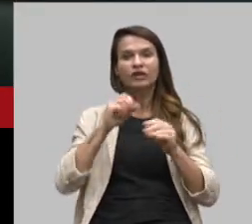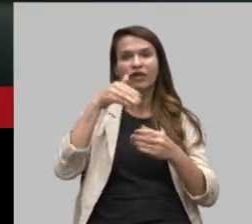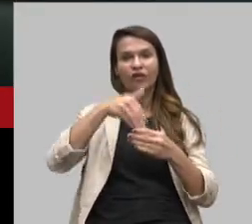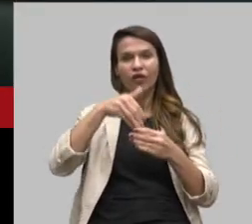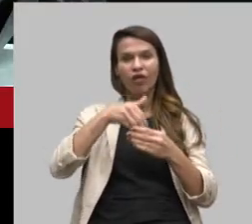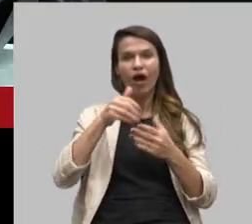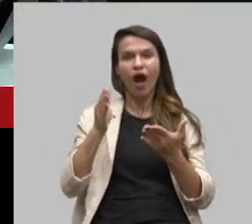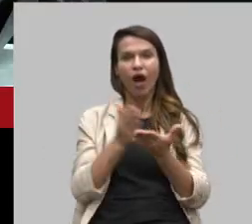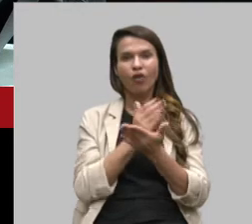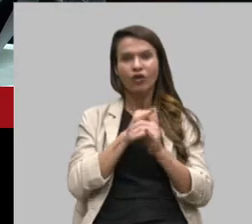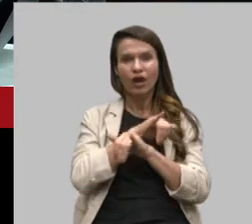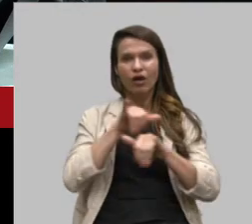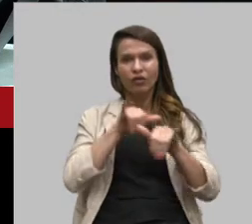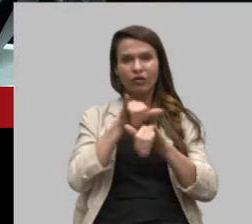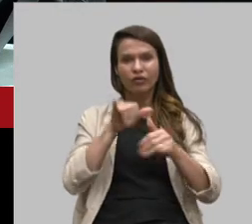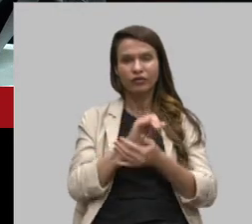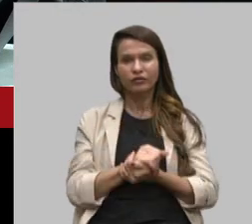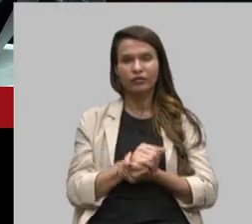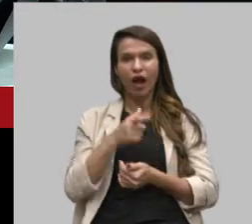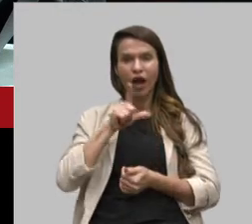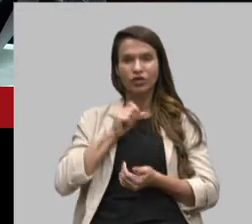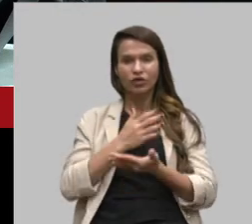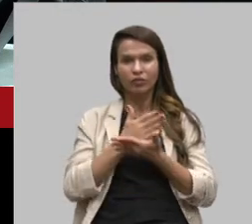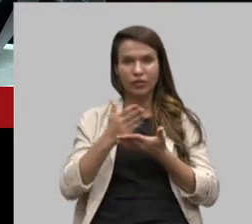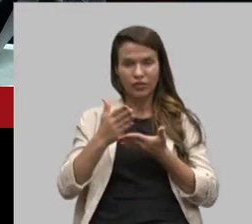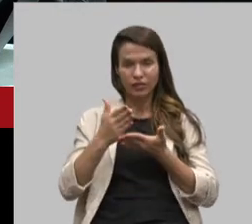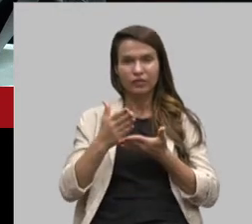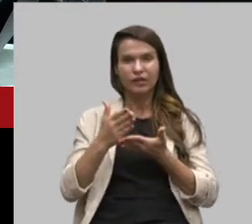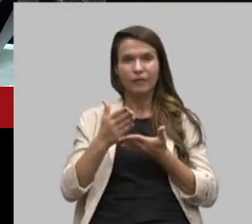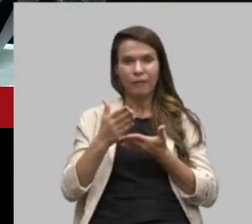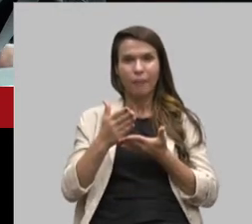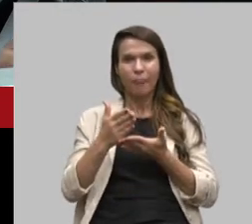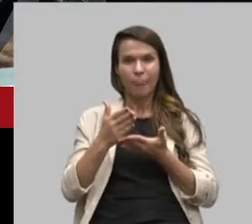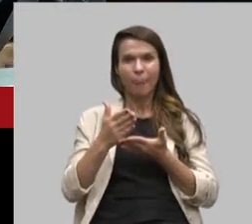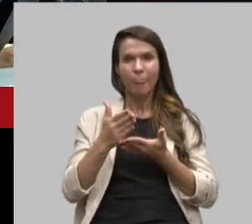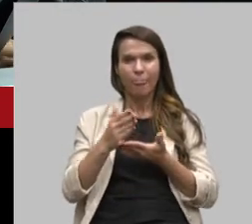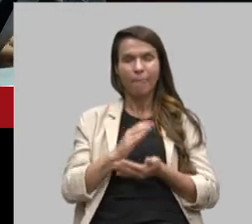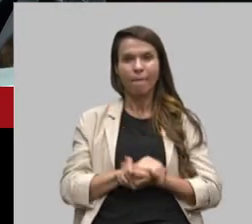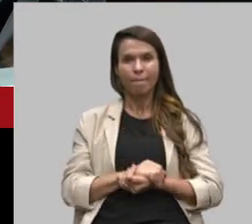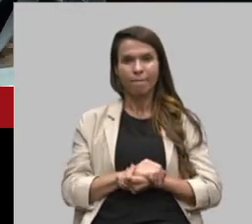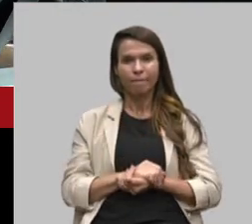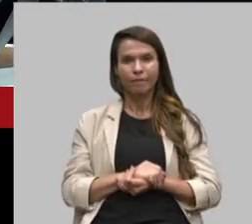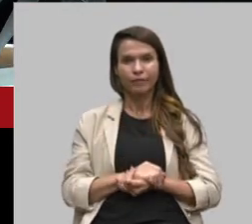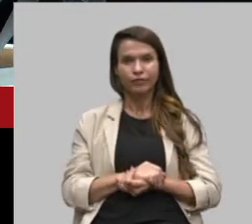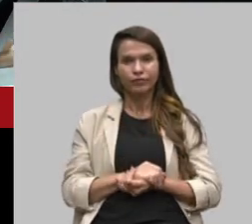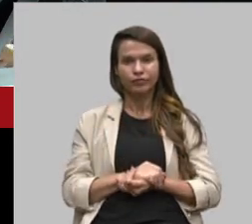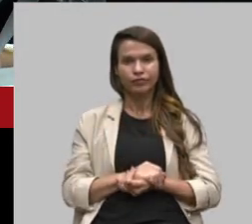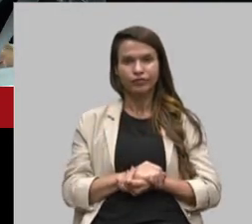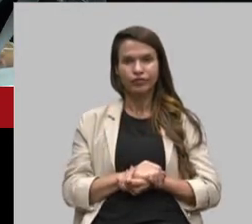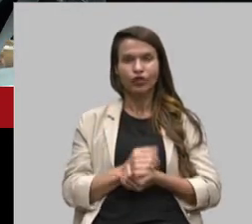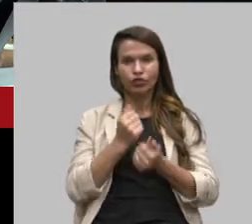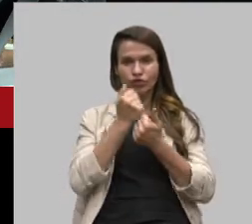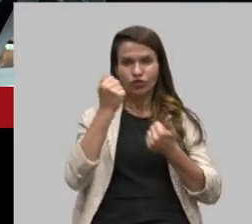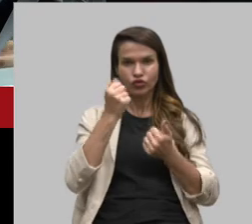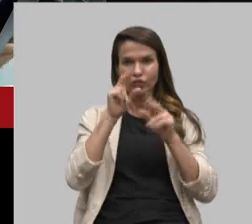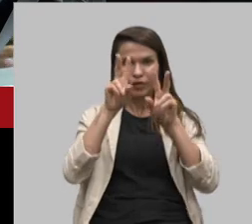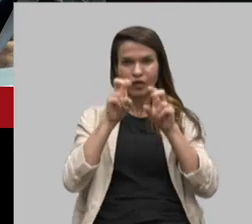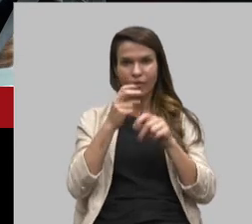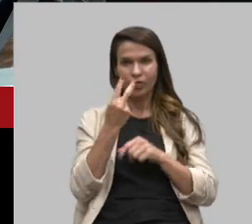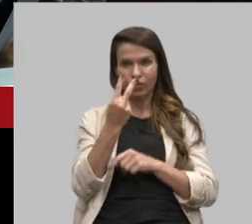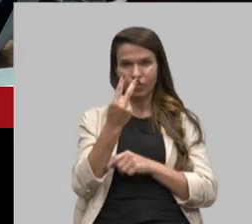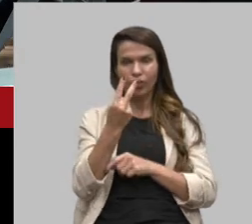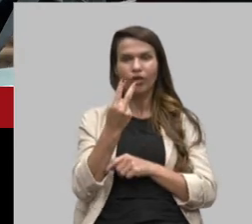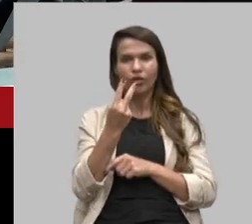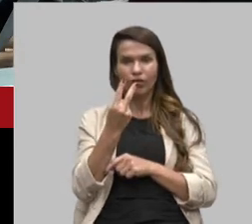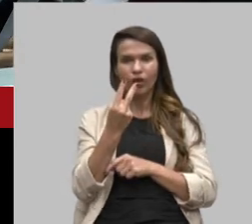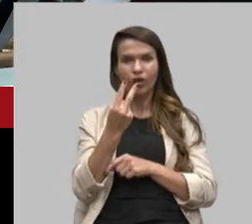avisos antes vamos começar e nosso cartão é o verde né do subtema do alertamos que a cédula de